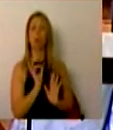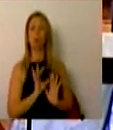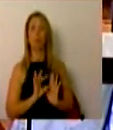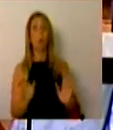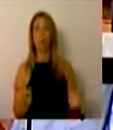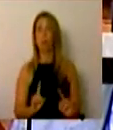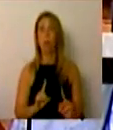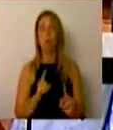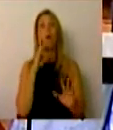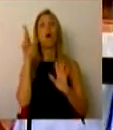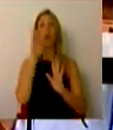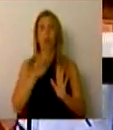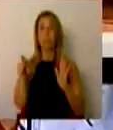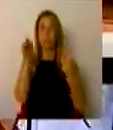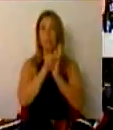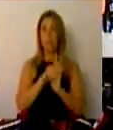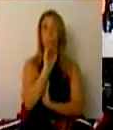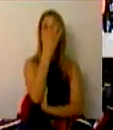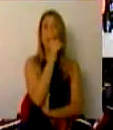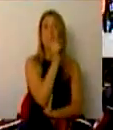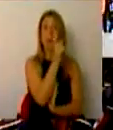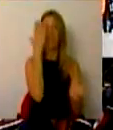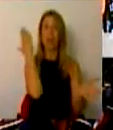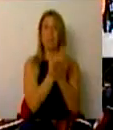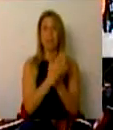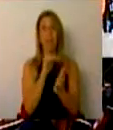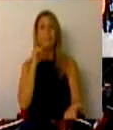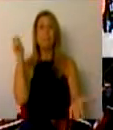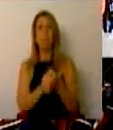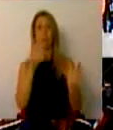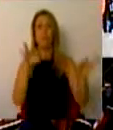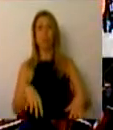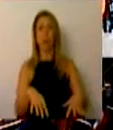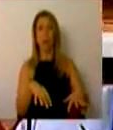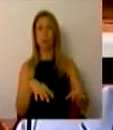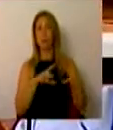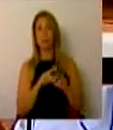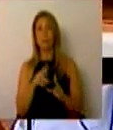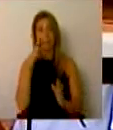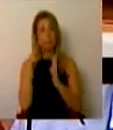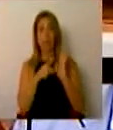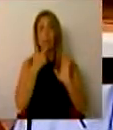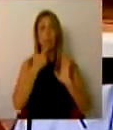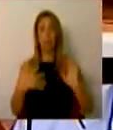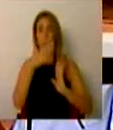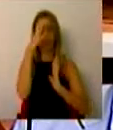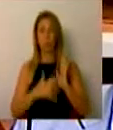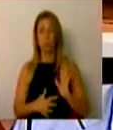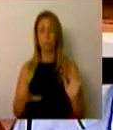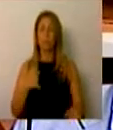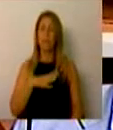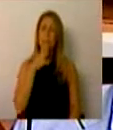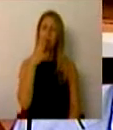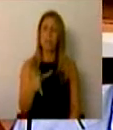primeira palavra até ao último ponto final. E ainda também lhe quero dizer outra coisa, Sra. Deputada, e peço